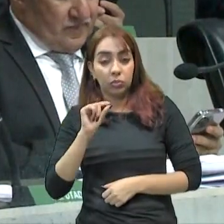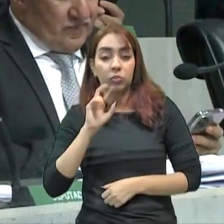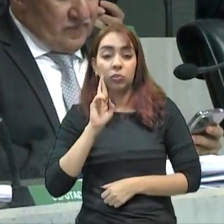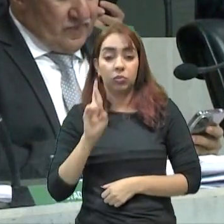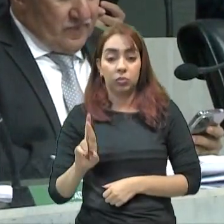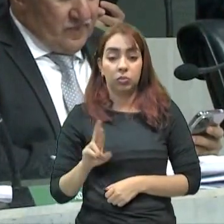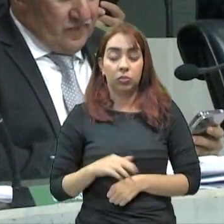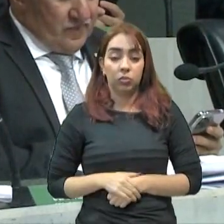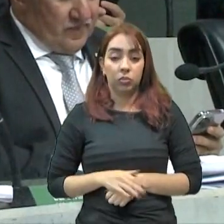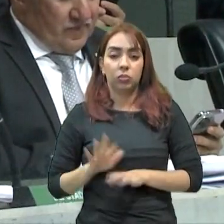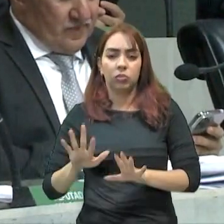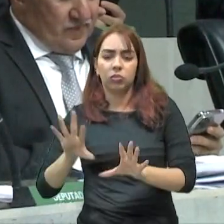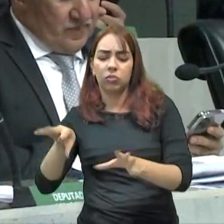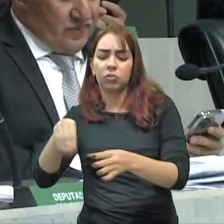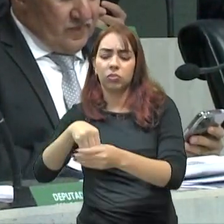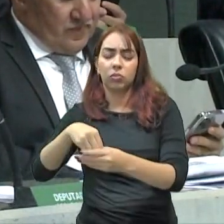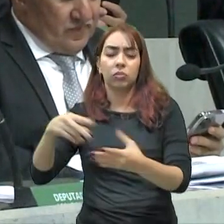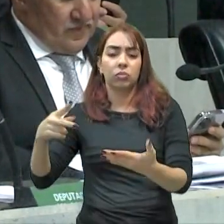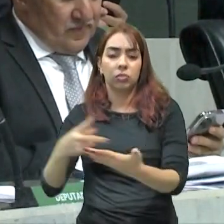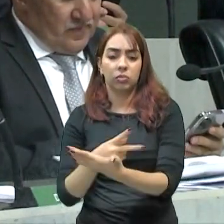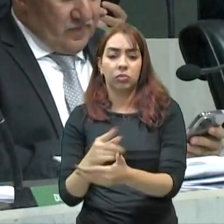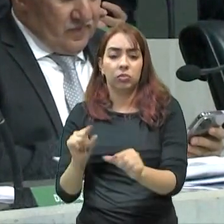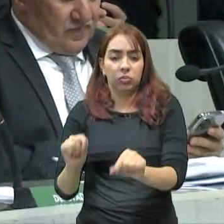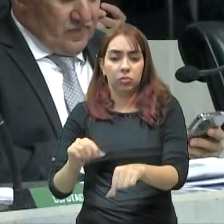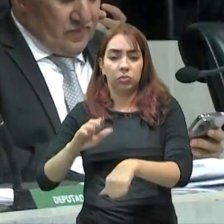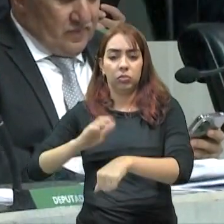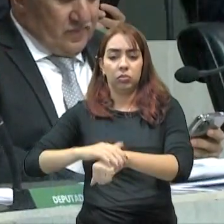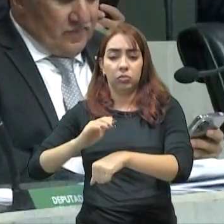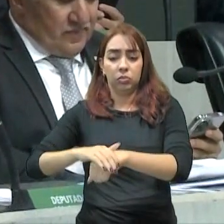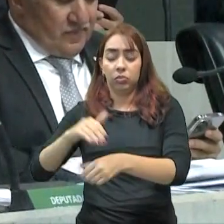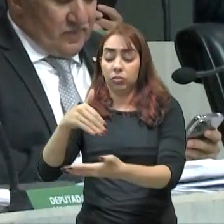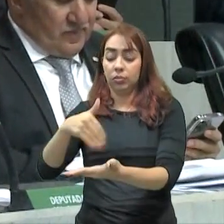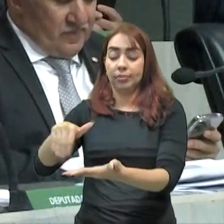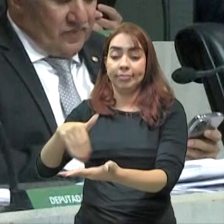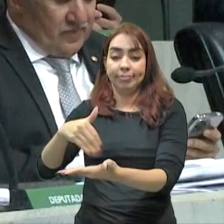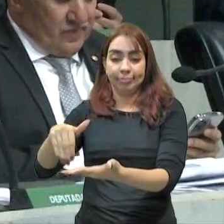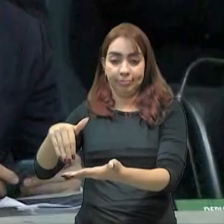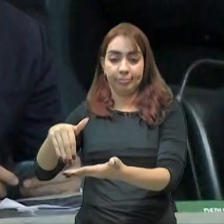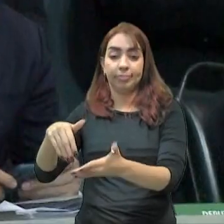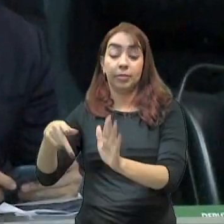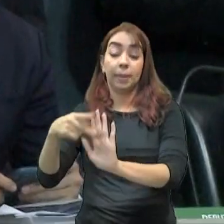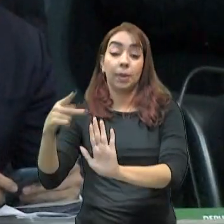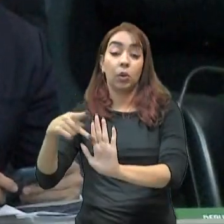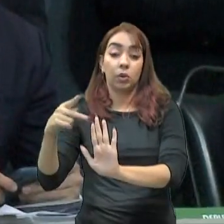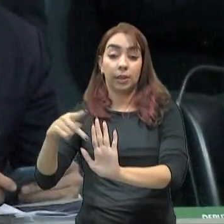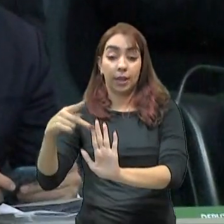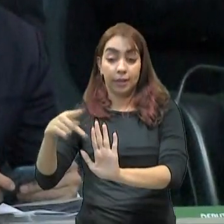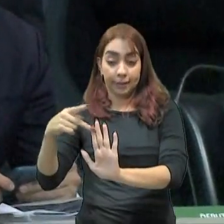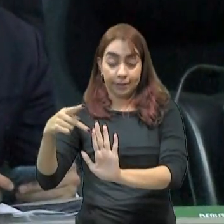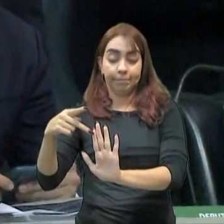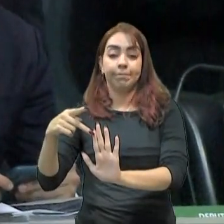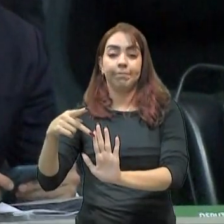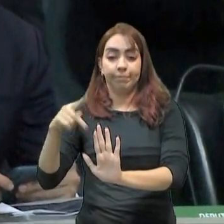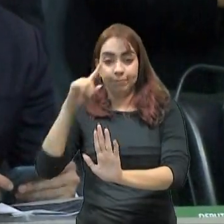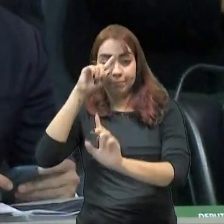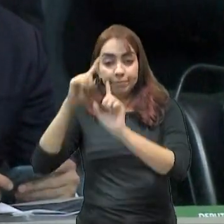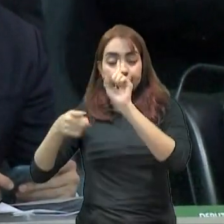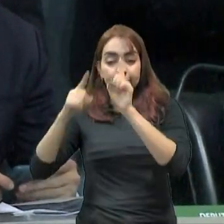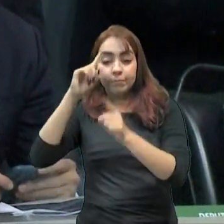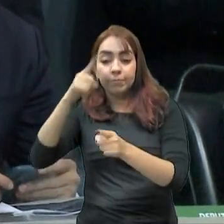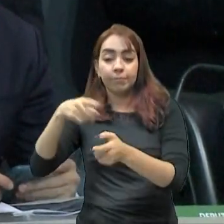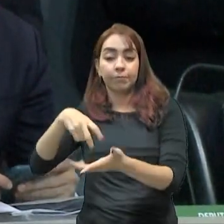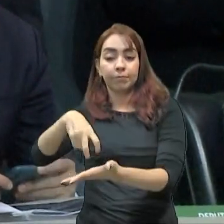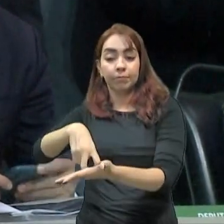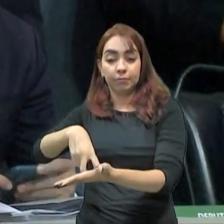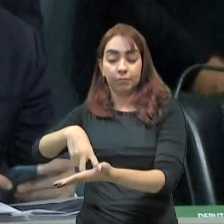prisional vinham sendo aplicados pela própria secretaria por meio de uma portaria segundo o deputado Renato Roseno as